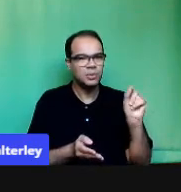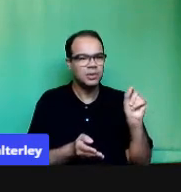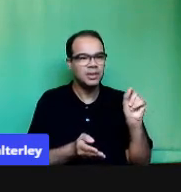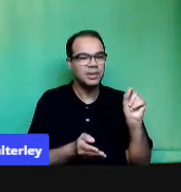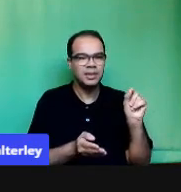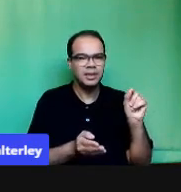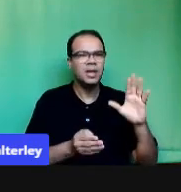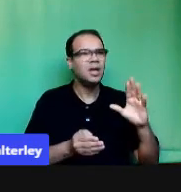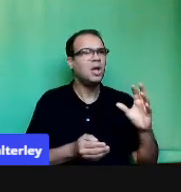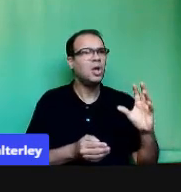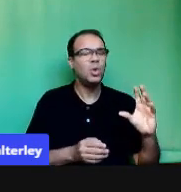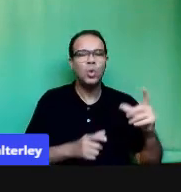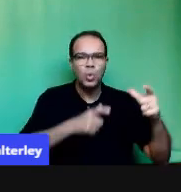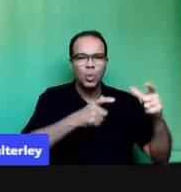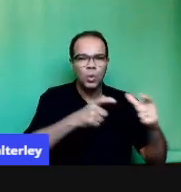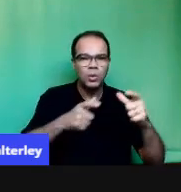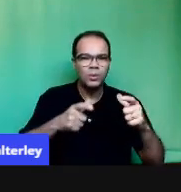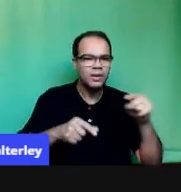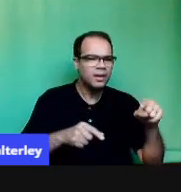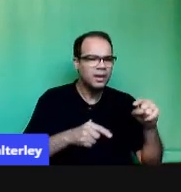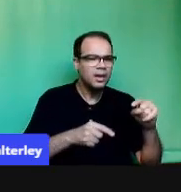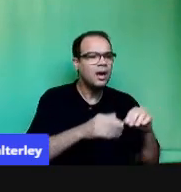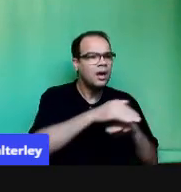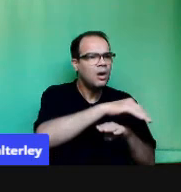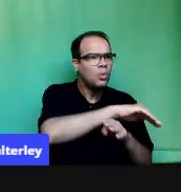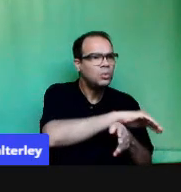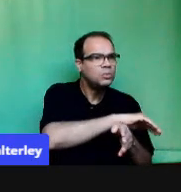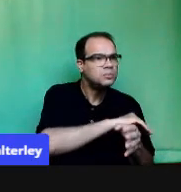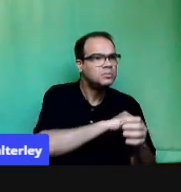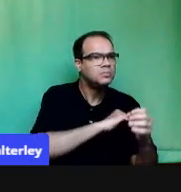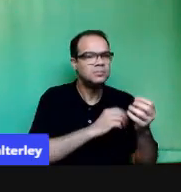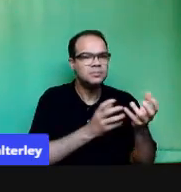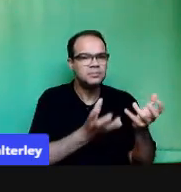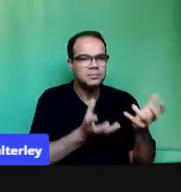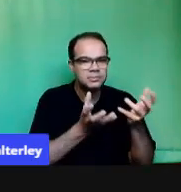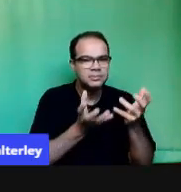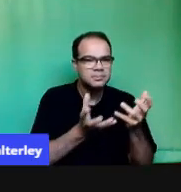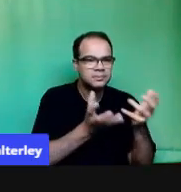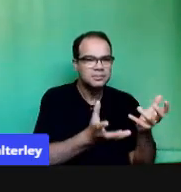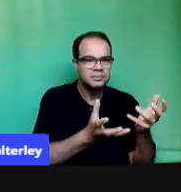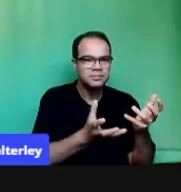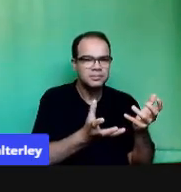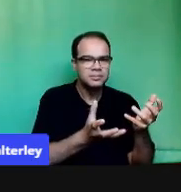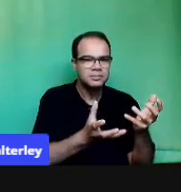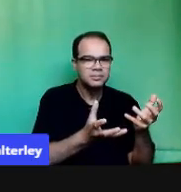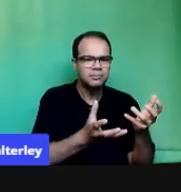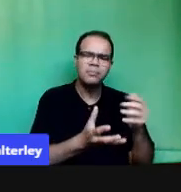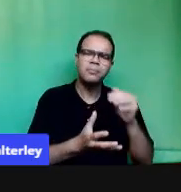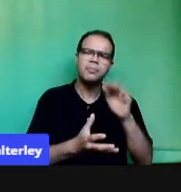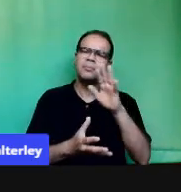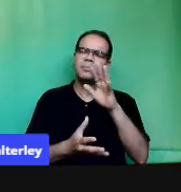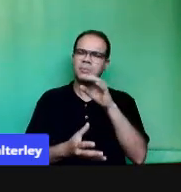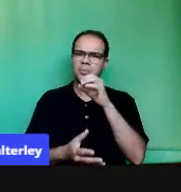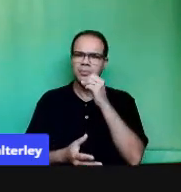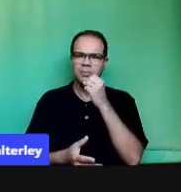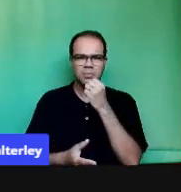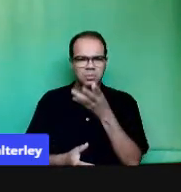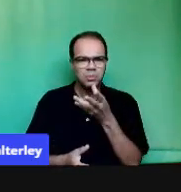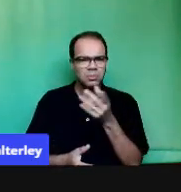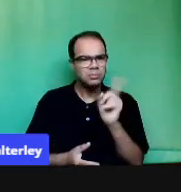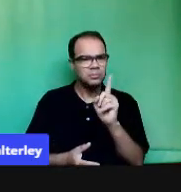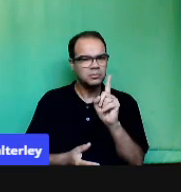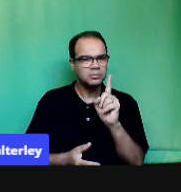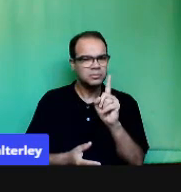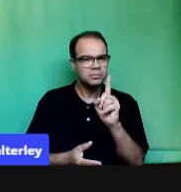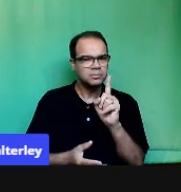ambiente. Isso mostra para a gente que ele já não é de cara bom, né? Ele pode ser bom, se o indivíduo tiver